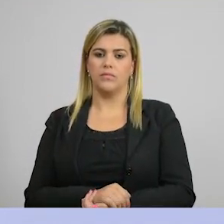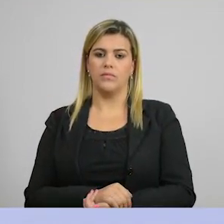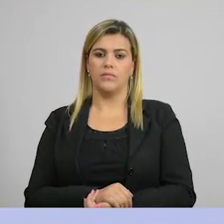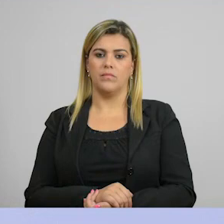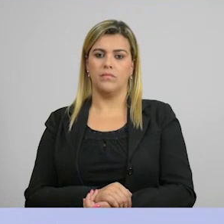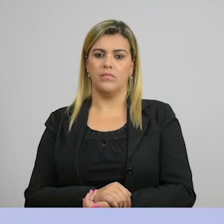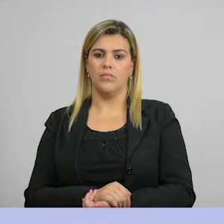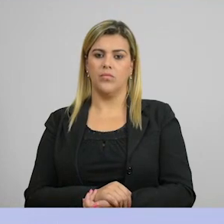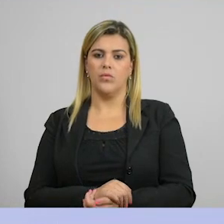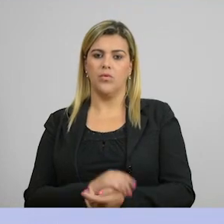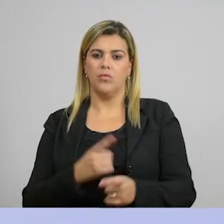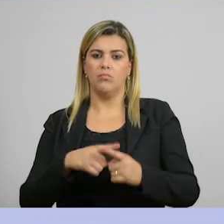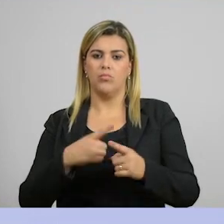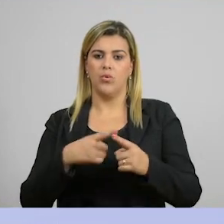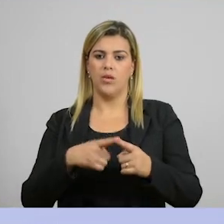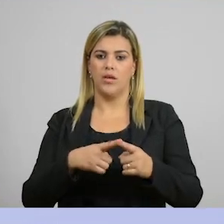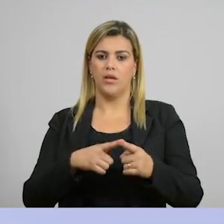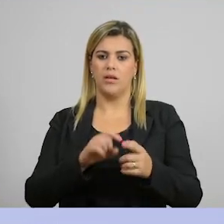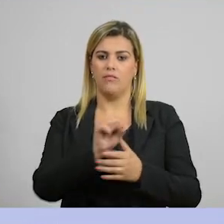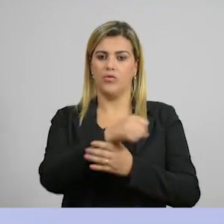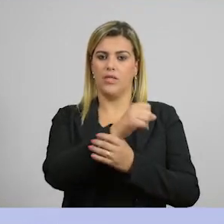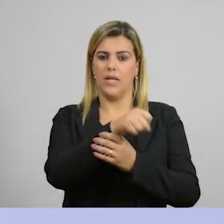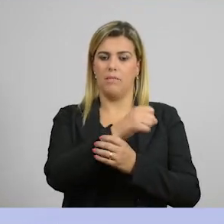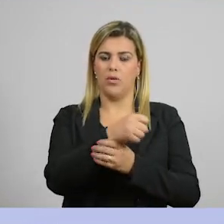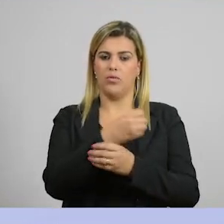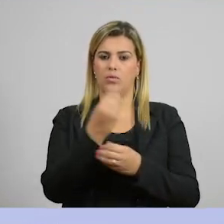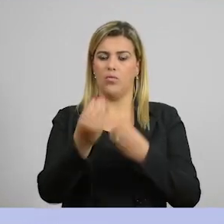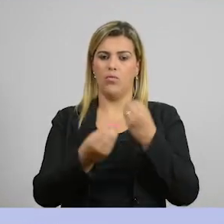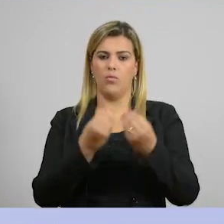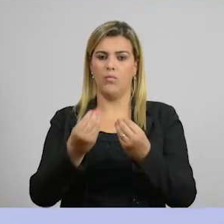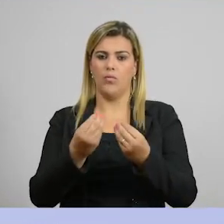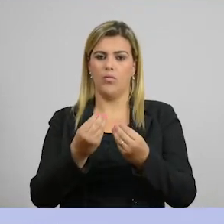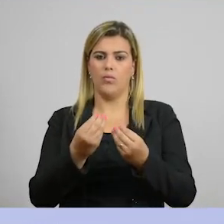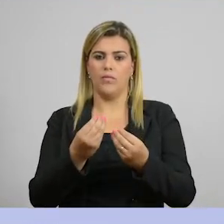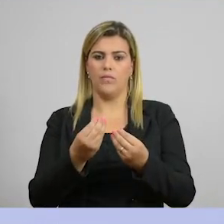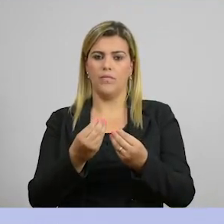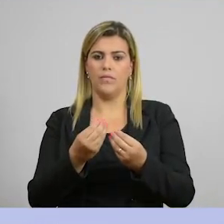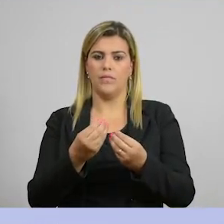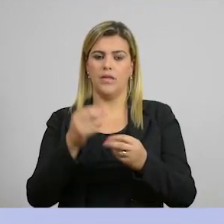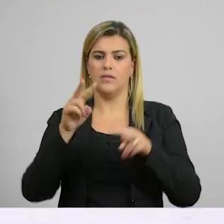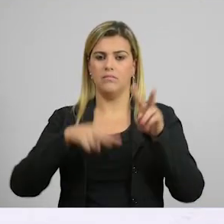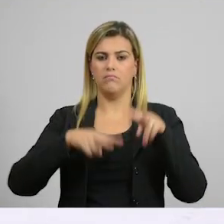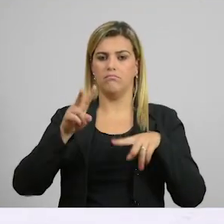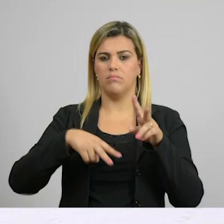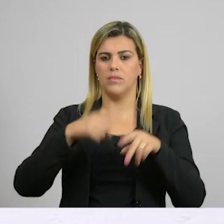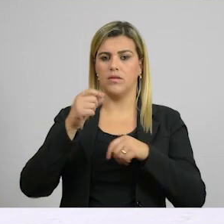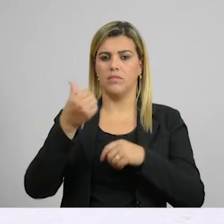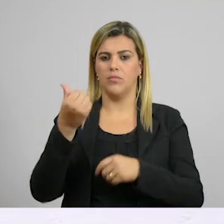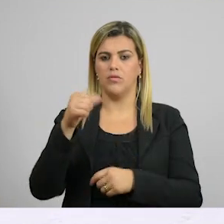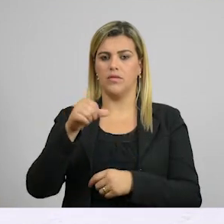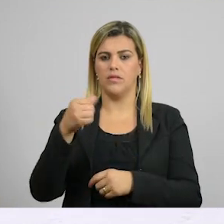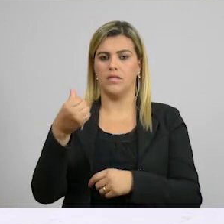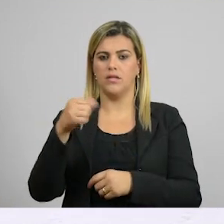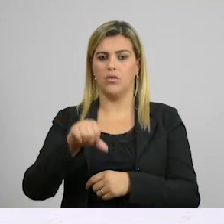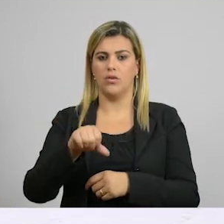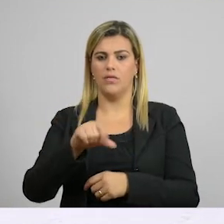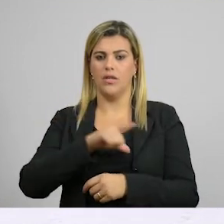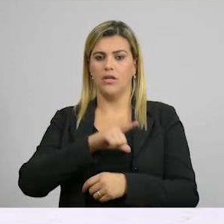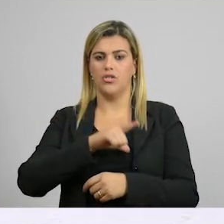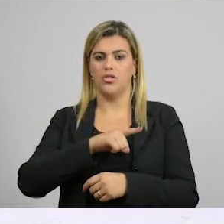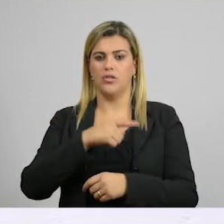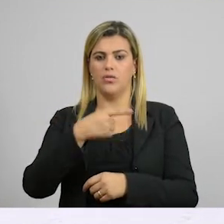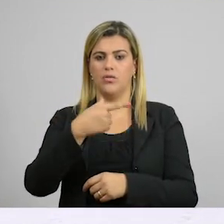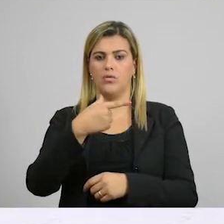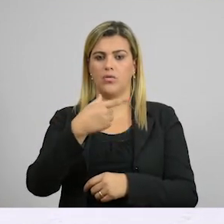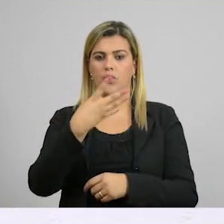a privatividade do fisioterapeuta na fisioterapia. E fizeram uma análise de que em 69